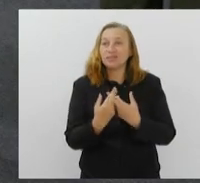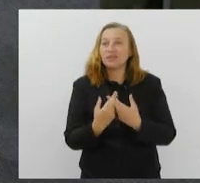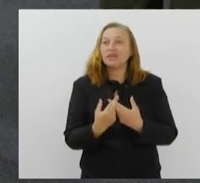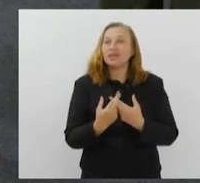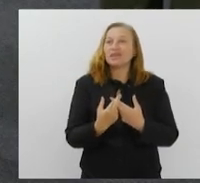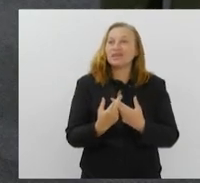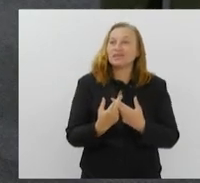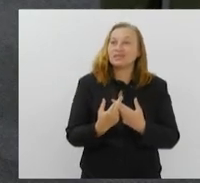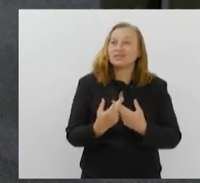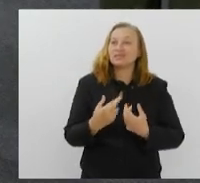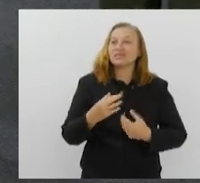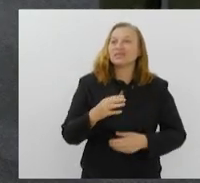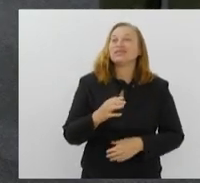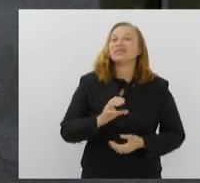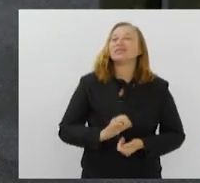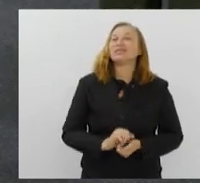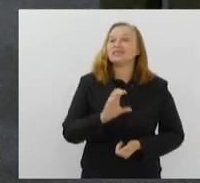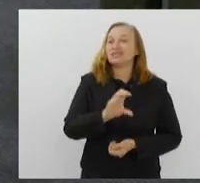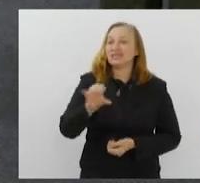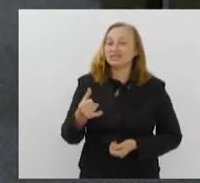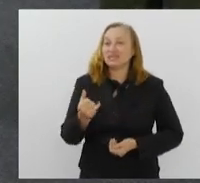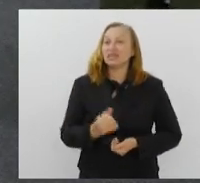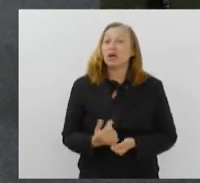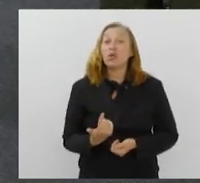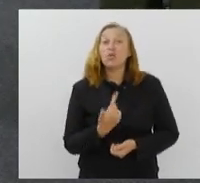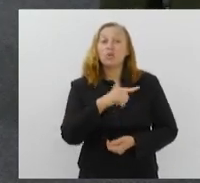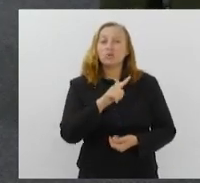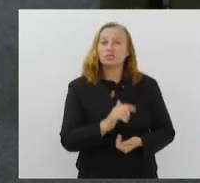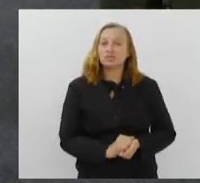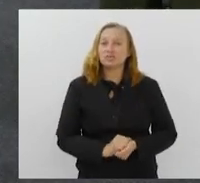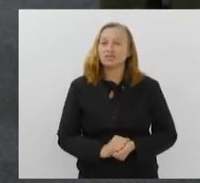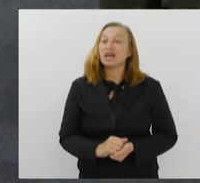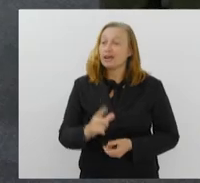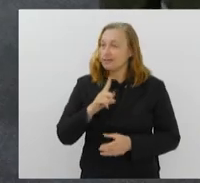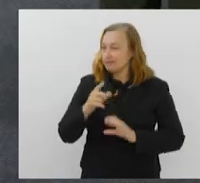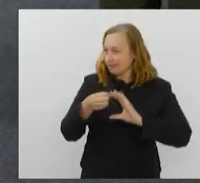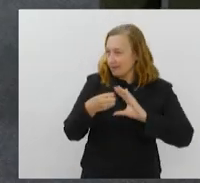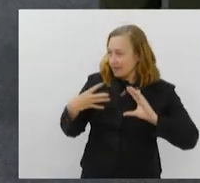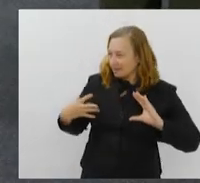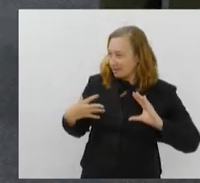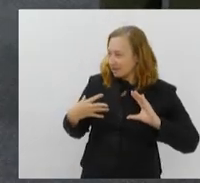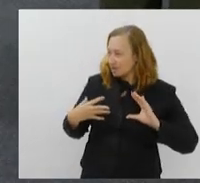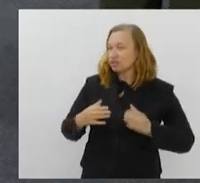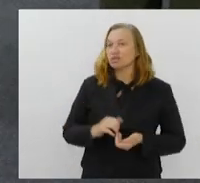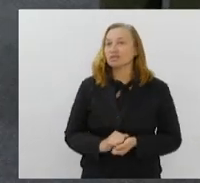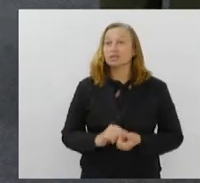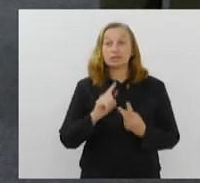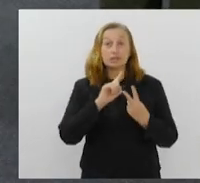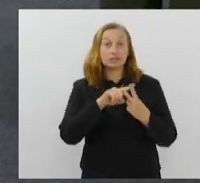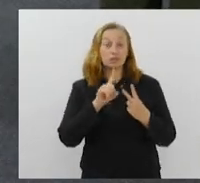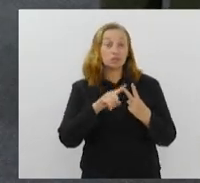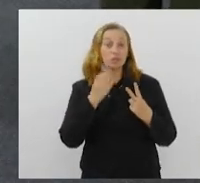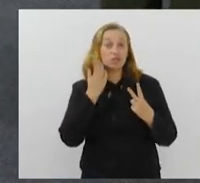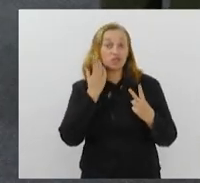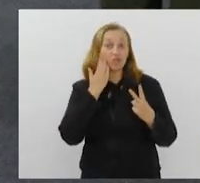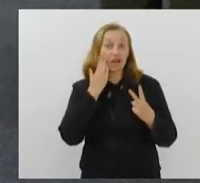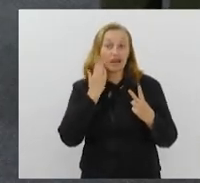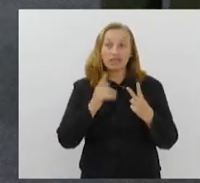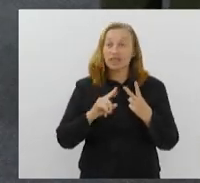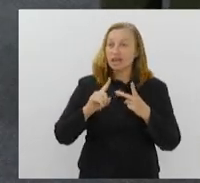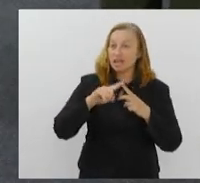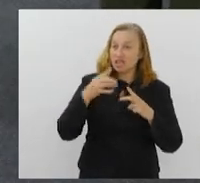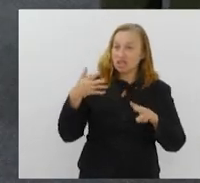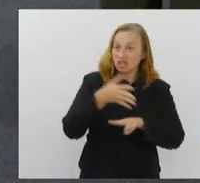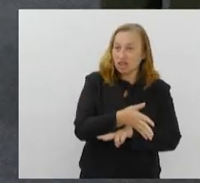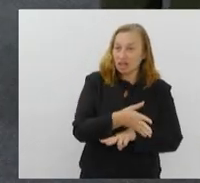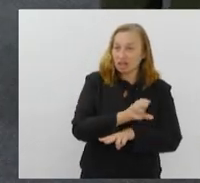Justiça, onde se debateu esse tema. Por outro lado, ele tem uma característica de ser um duas caras. Ele chega na CCJ, tenta